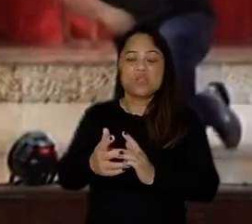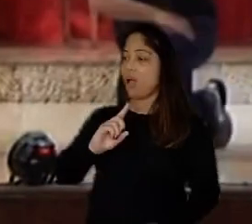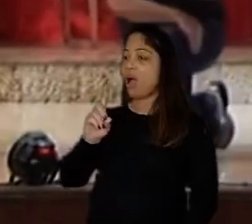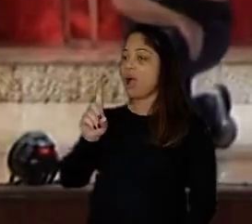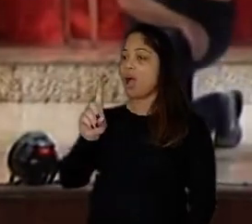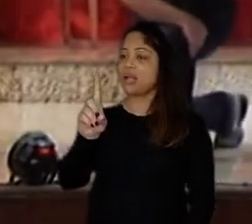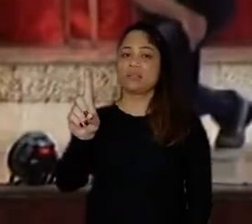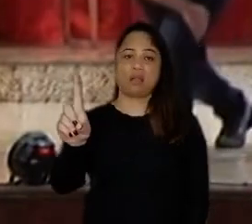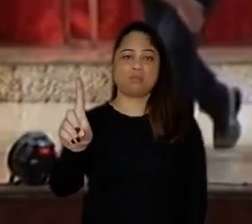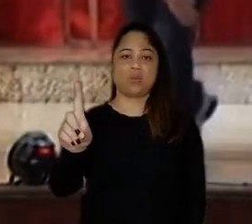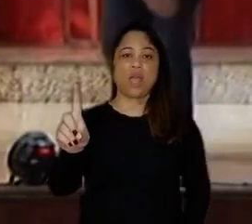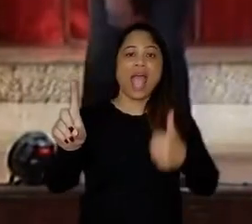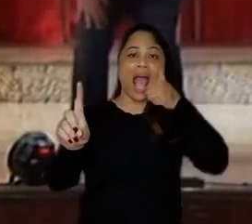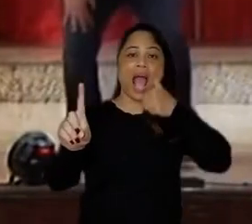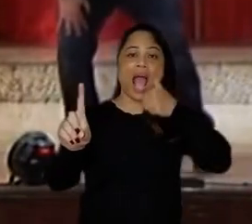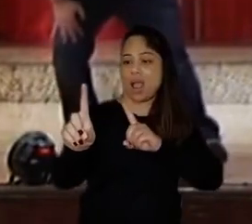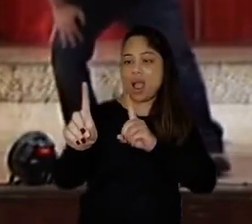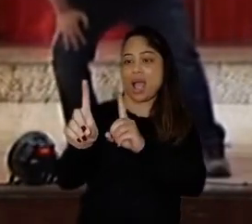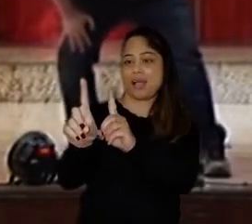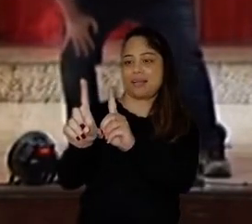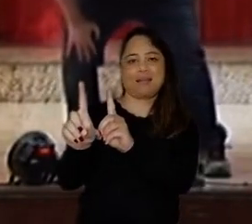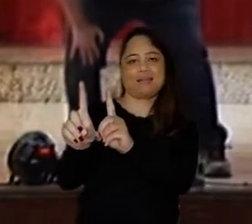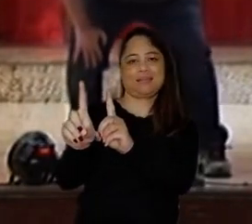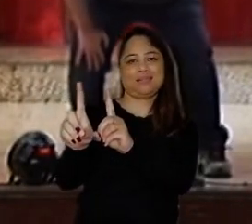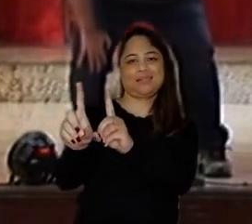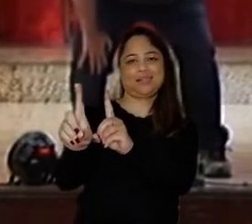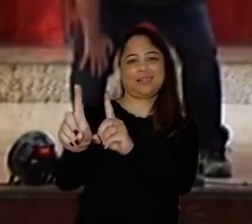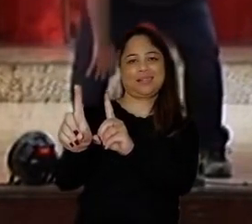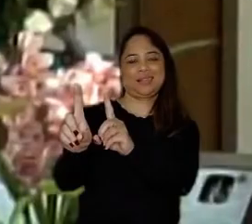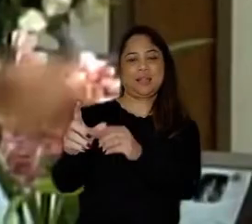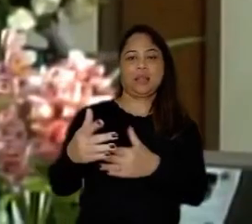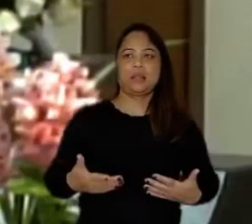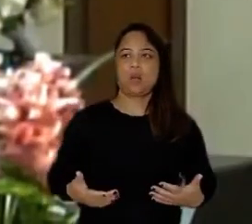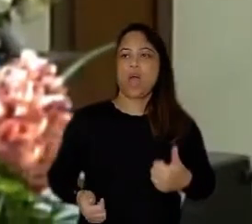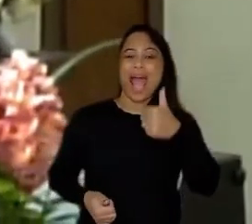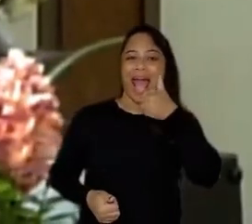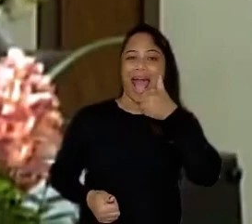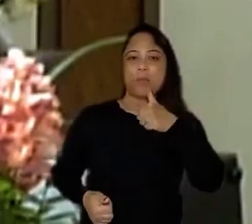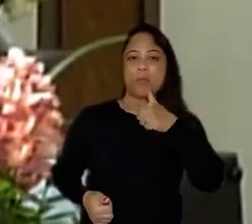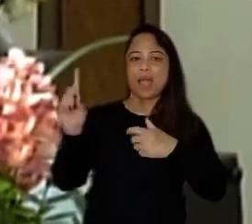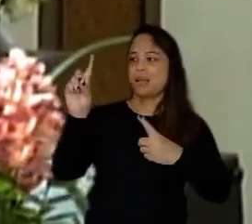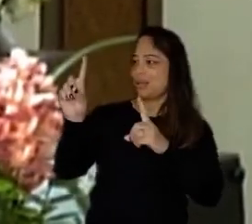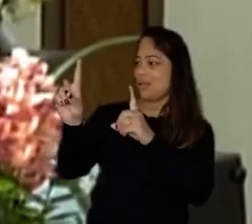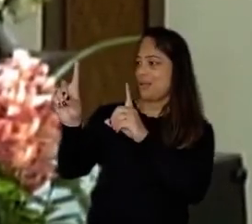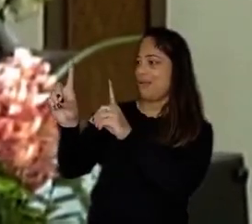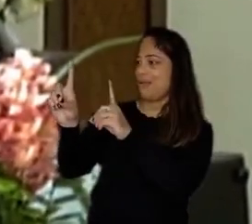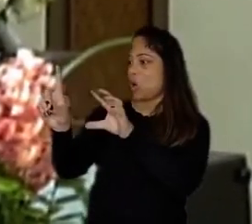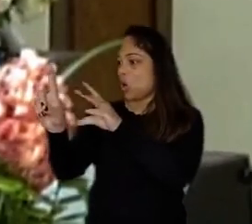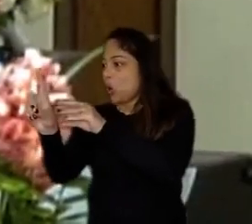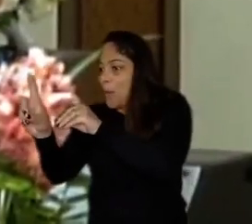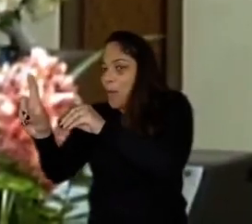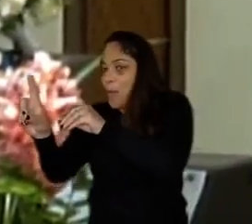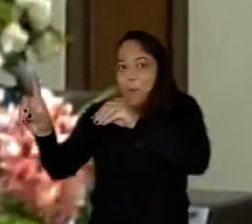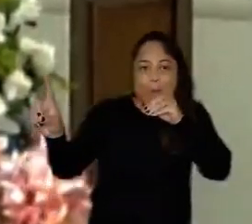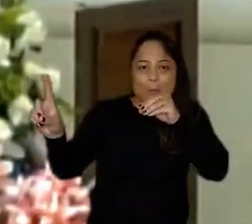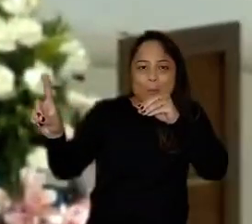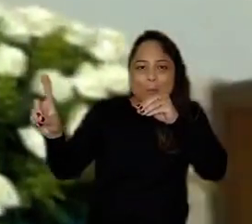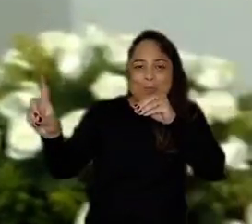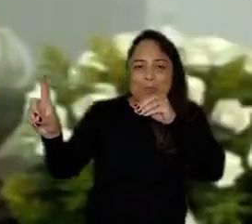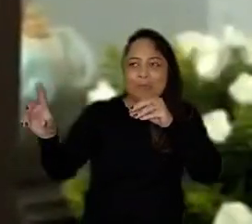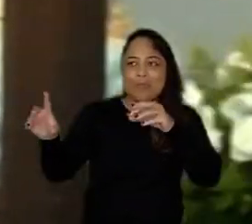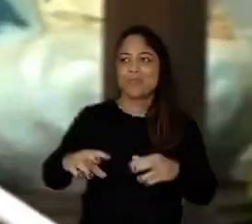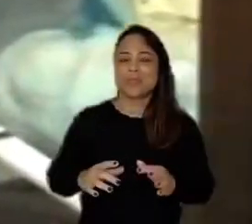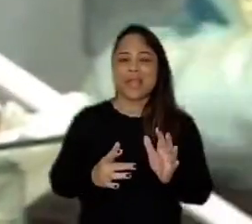então não foi Jesus que curou ela. Ela arrancou a cura de Jesus pelas costas. Qual que é o